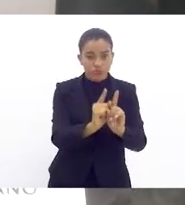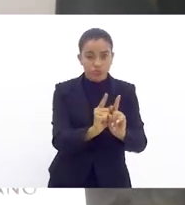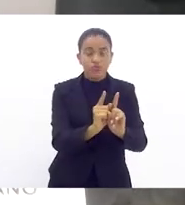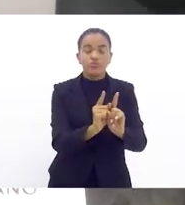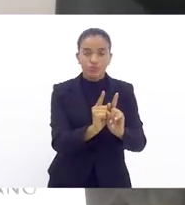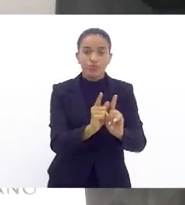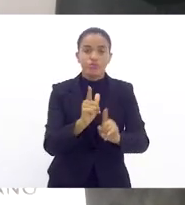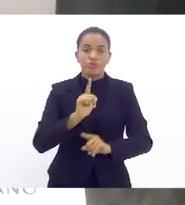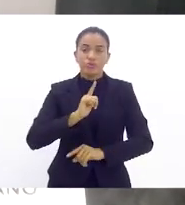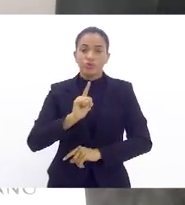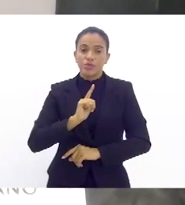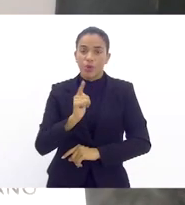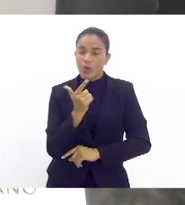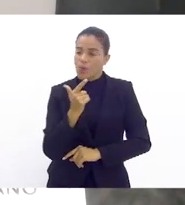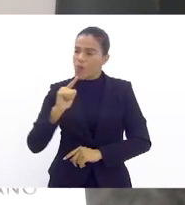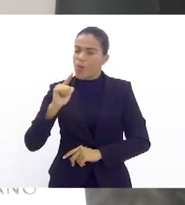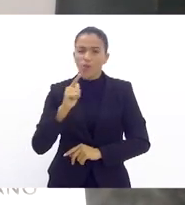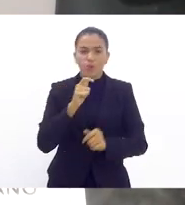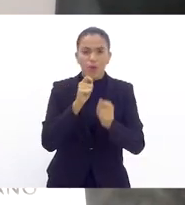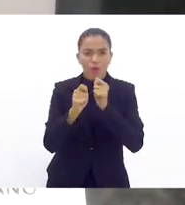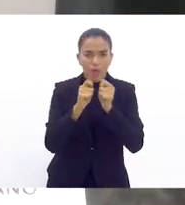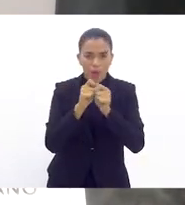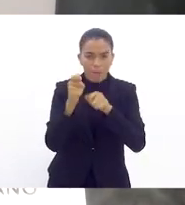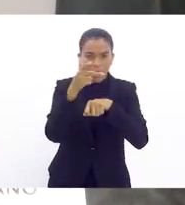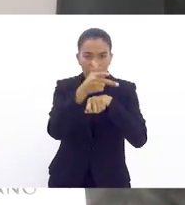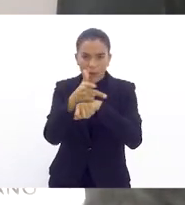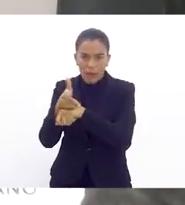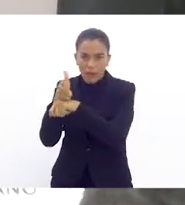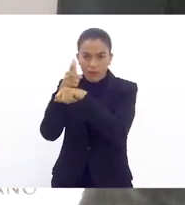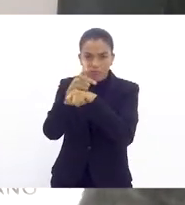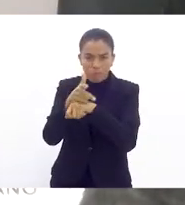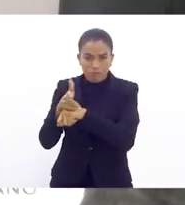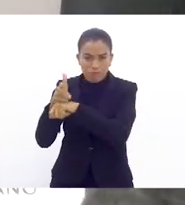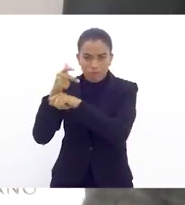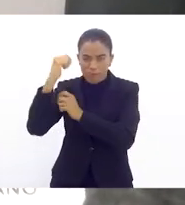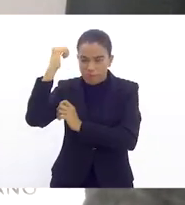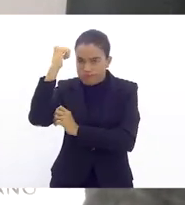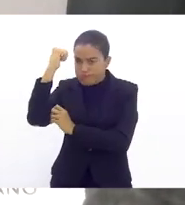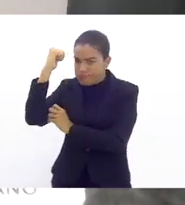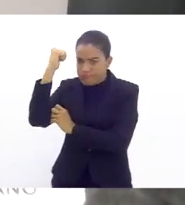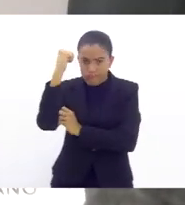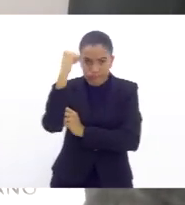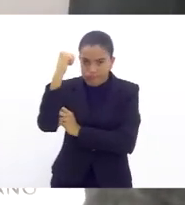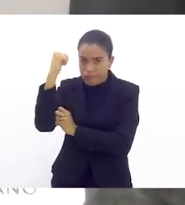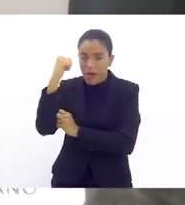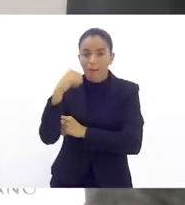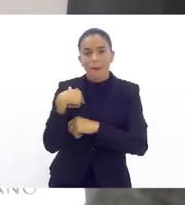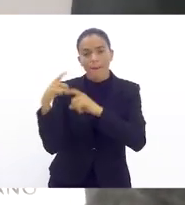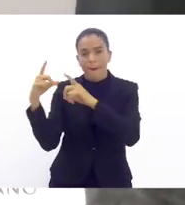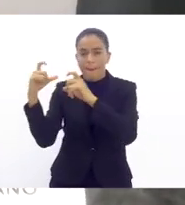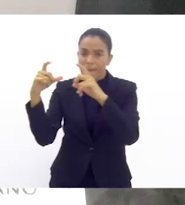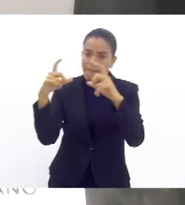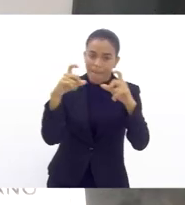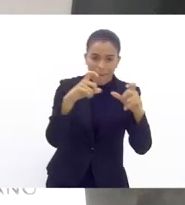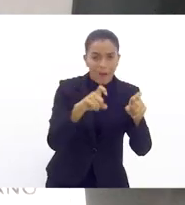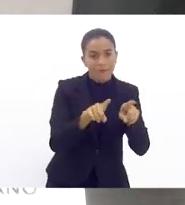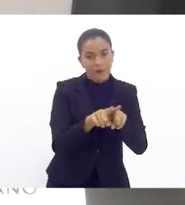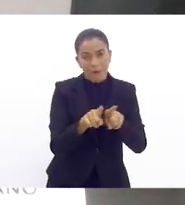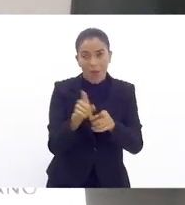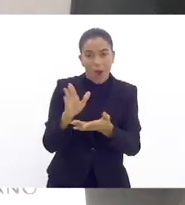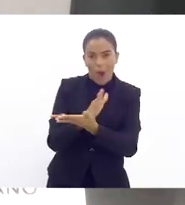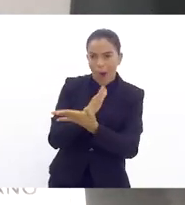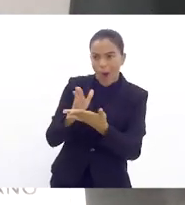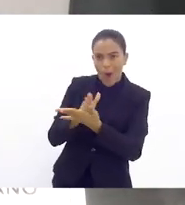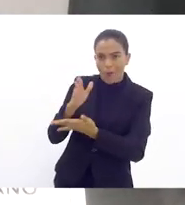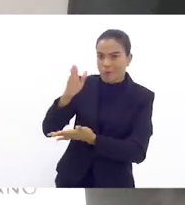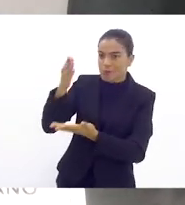e também um outro repórter cinematográfico para ter foto de todos esses vendedores, que depois até alguns negaram que tinham